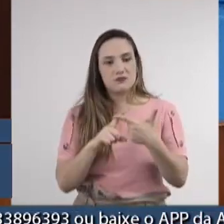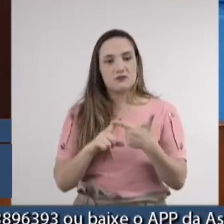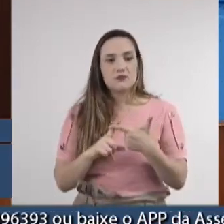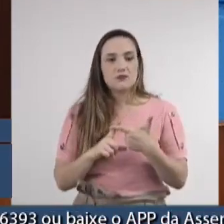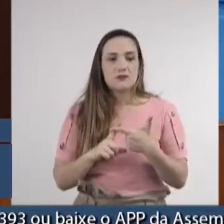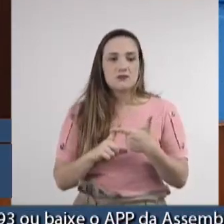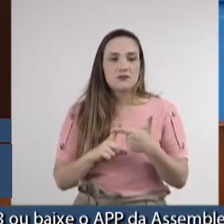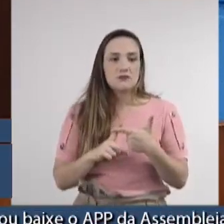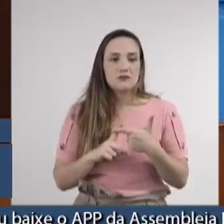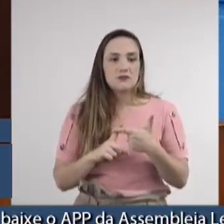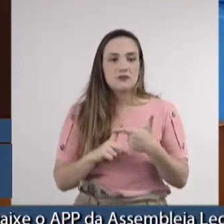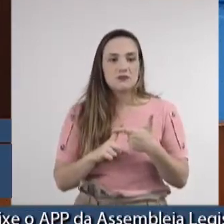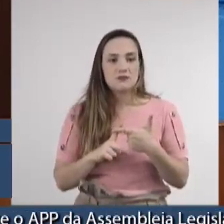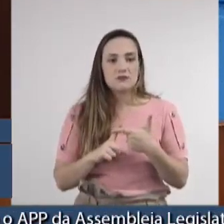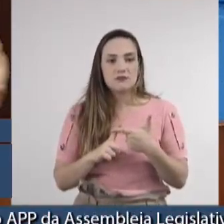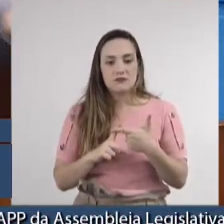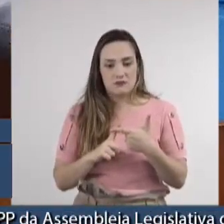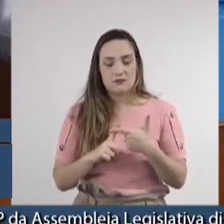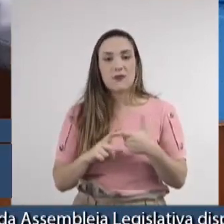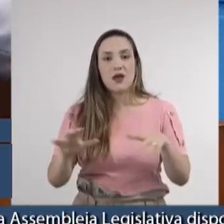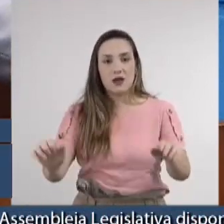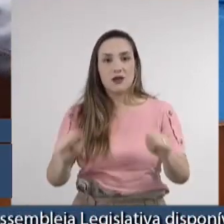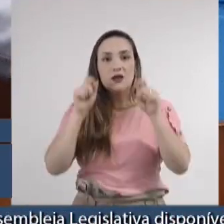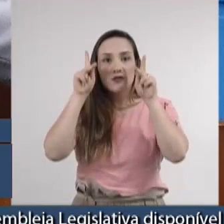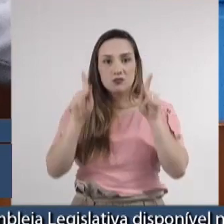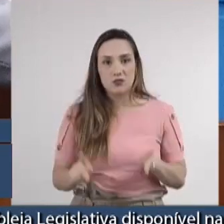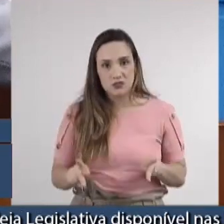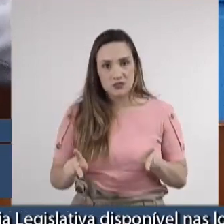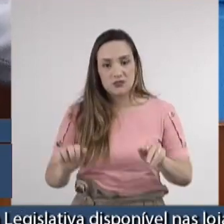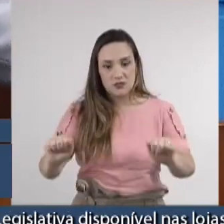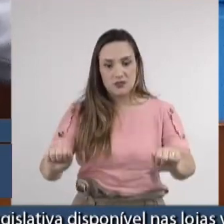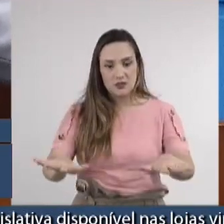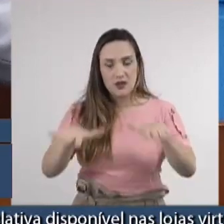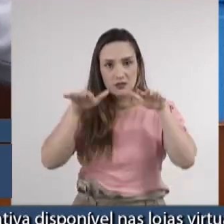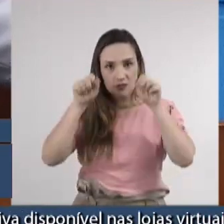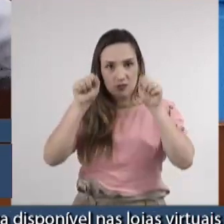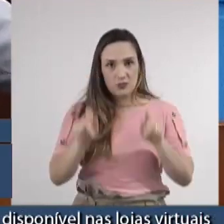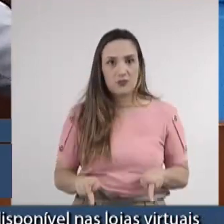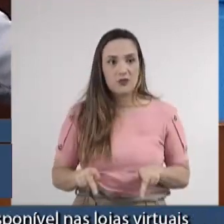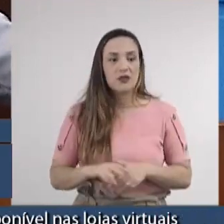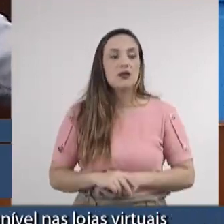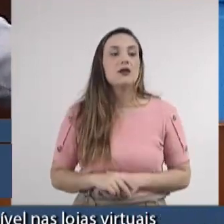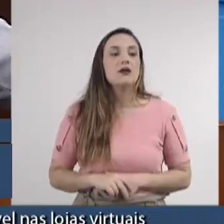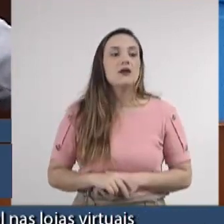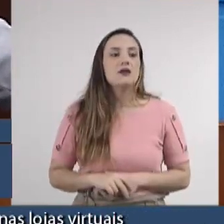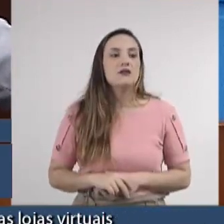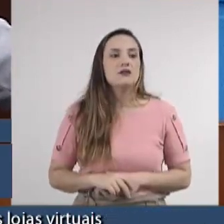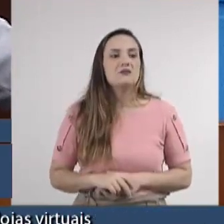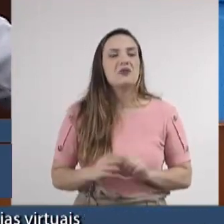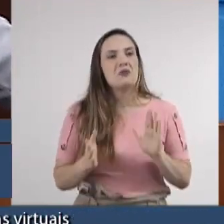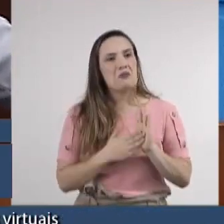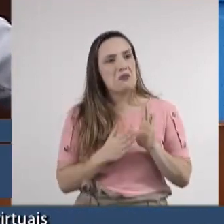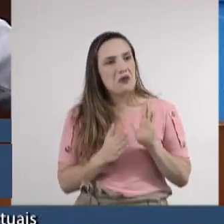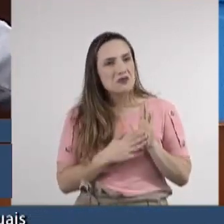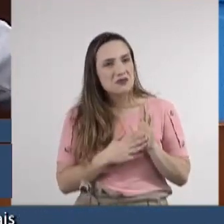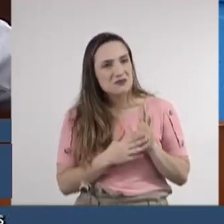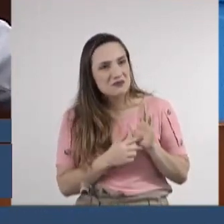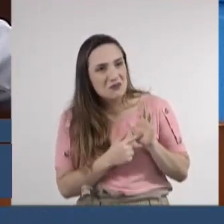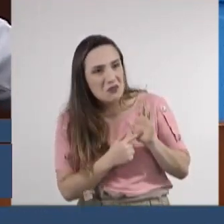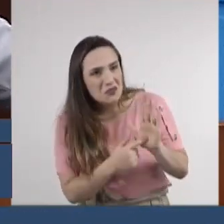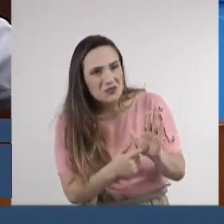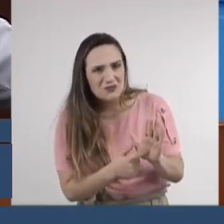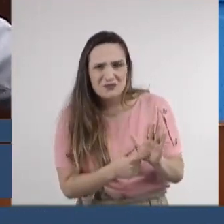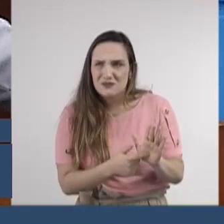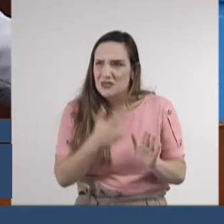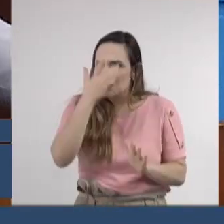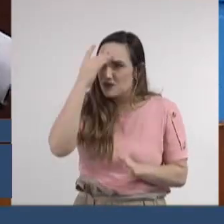presidente, que a audiência e a proposta apresentada pela NTT, ela frustrou todos